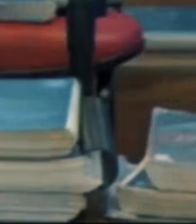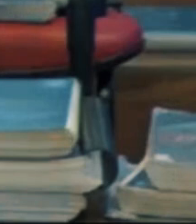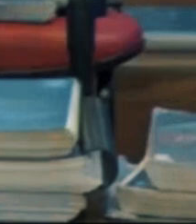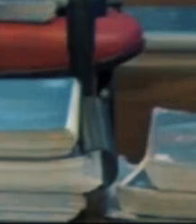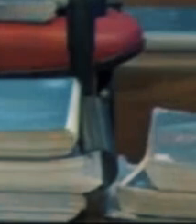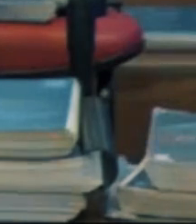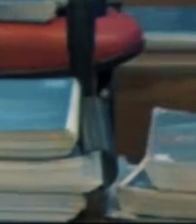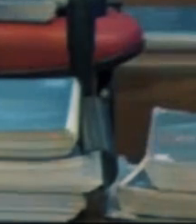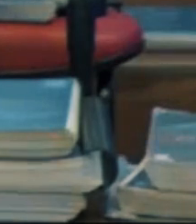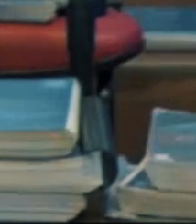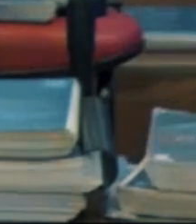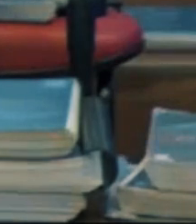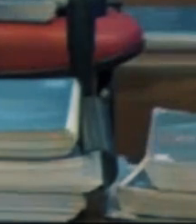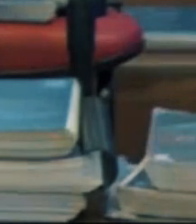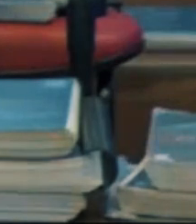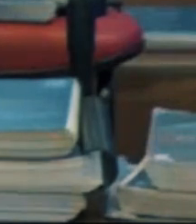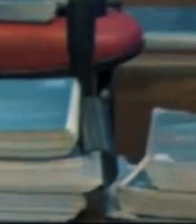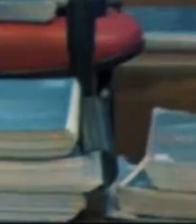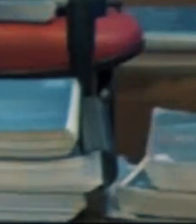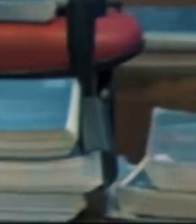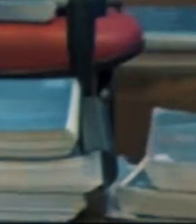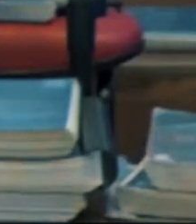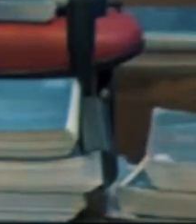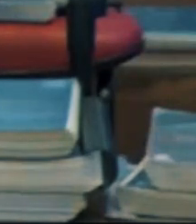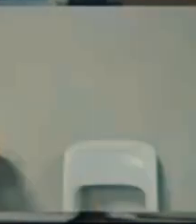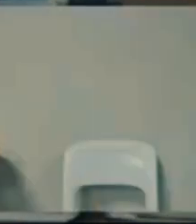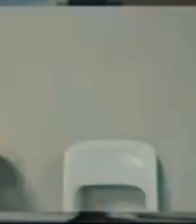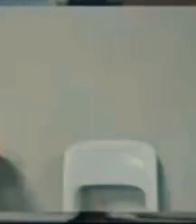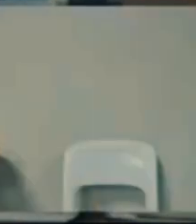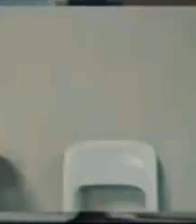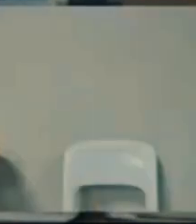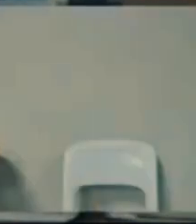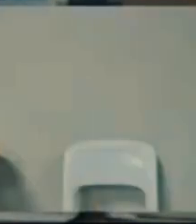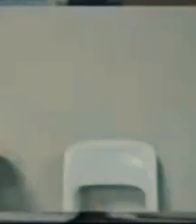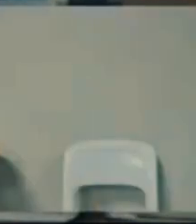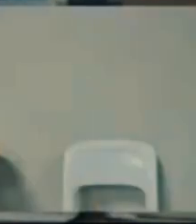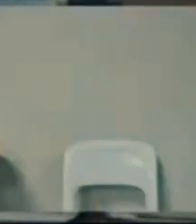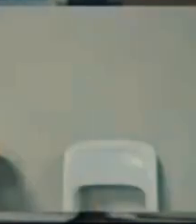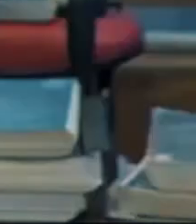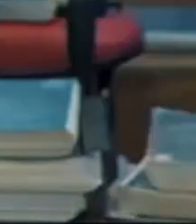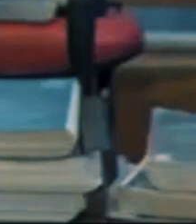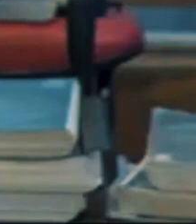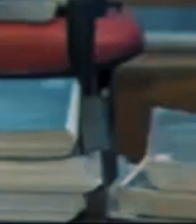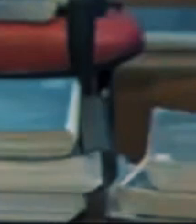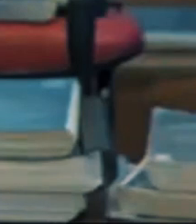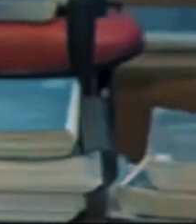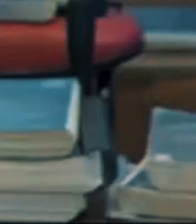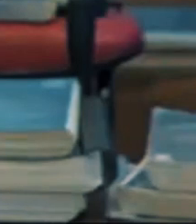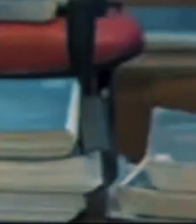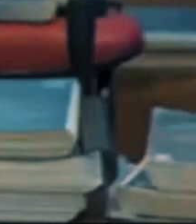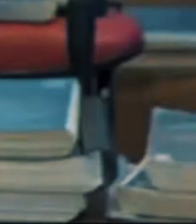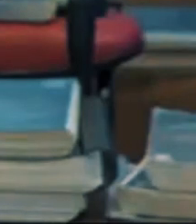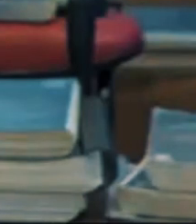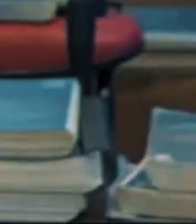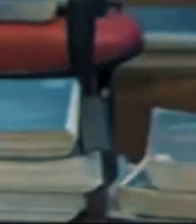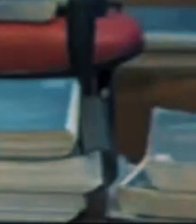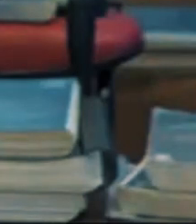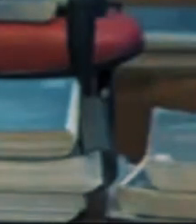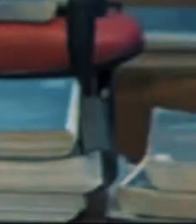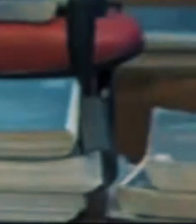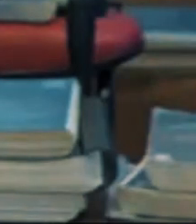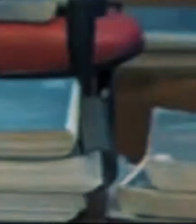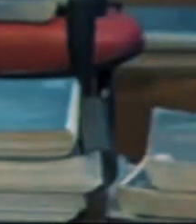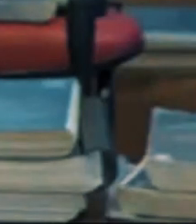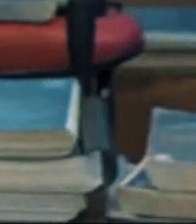coração apaixonado por almas. E eu observando o missionário aqui falando que os